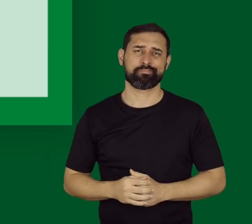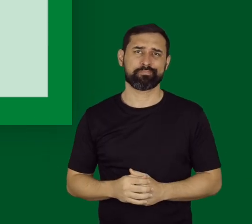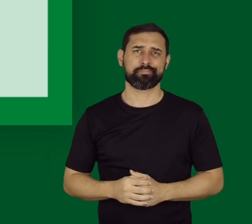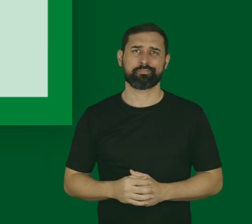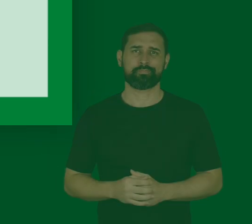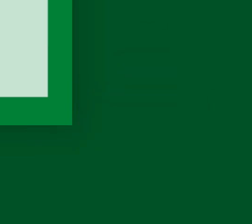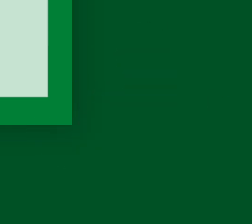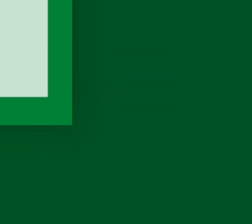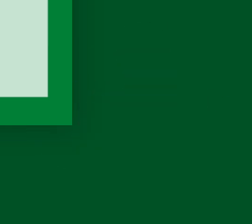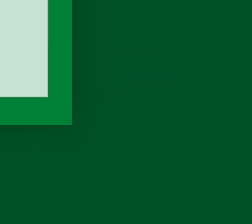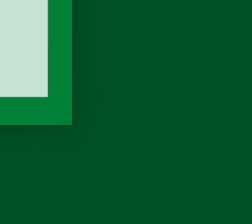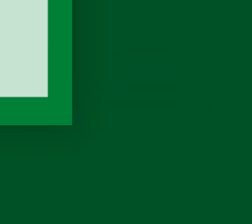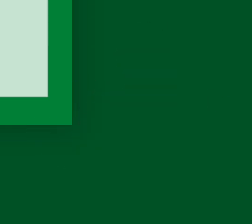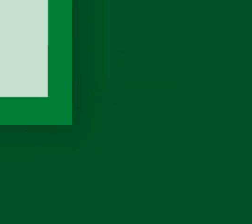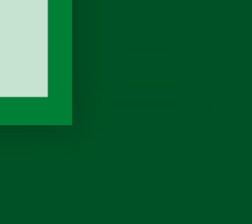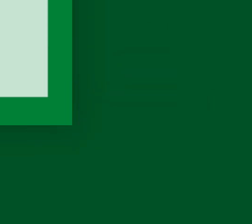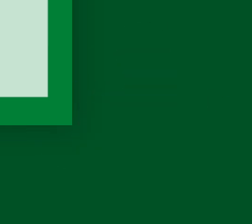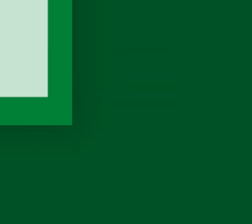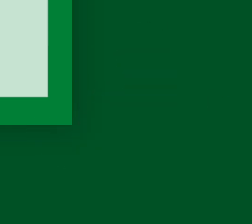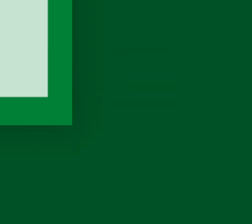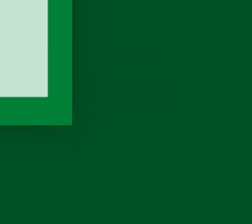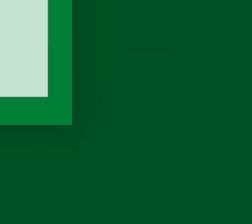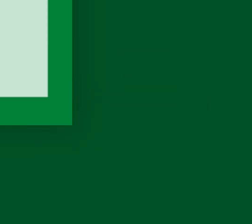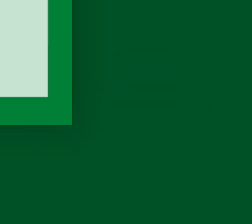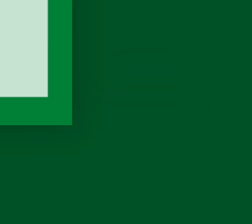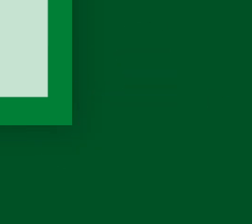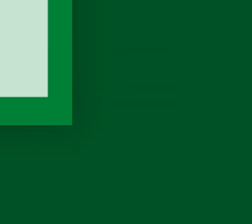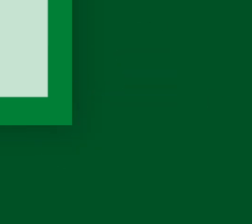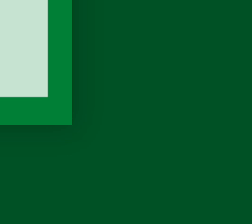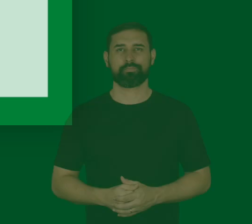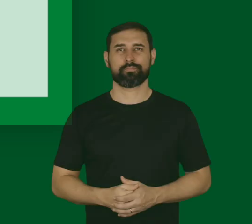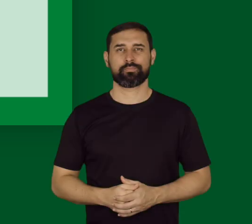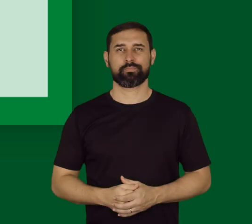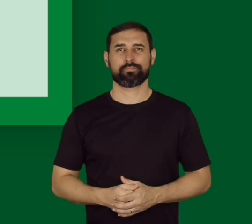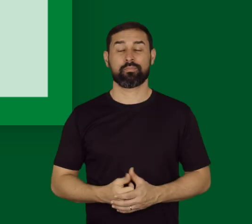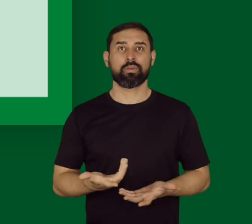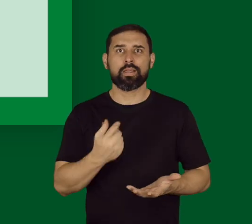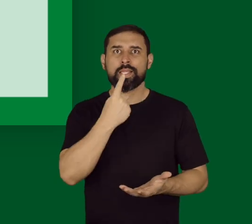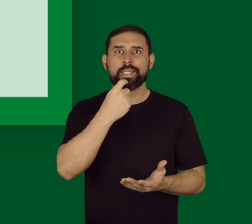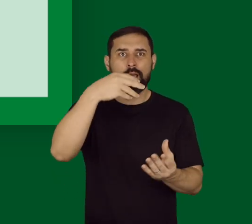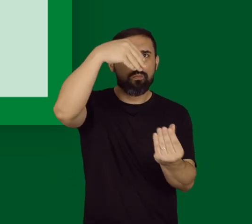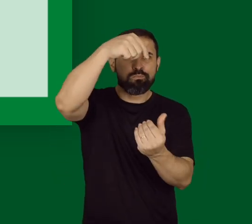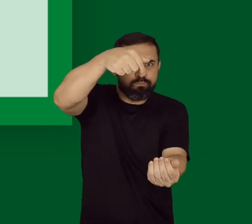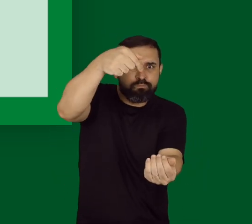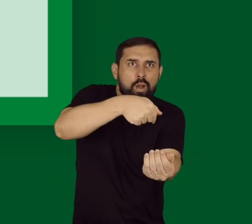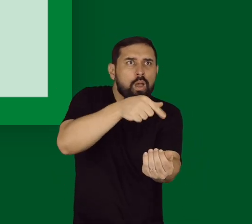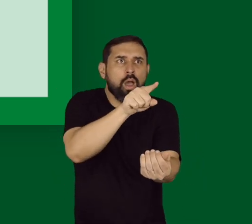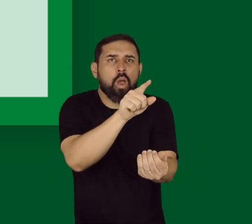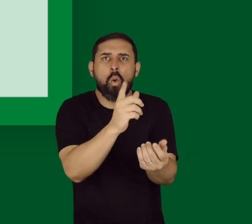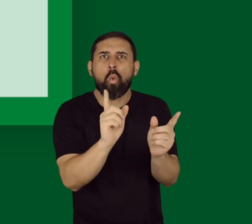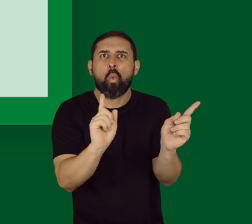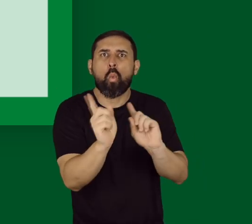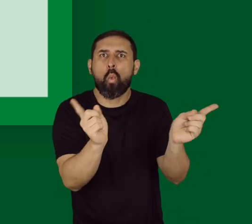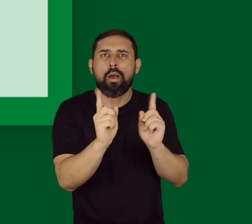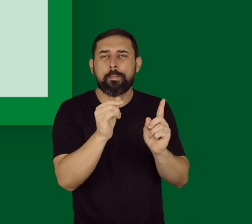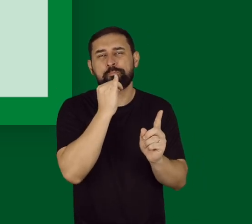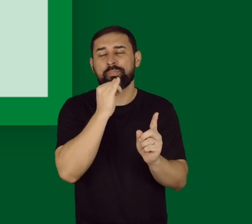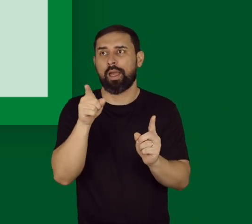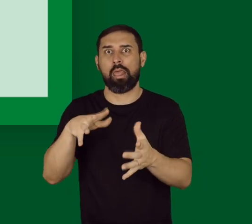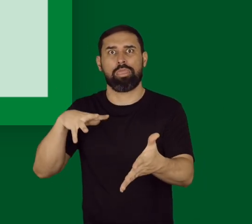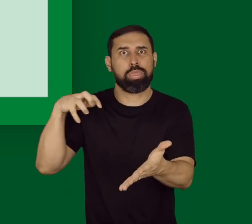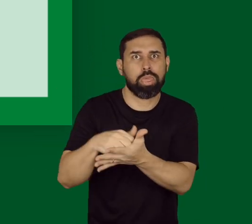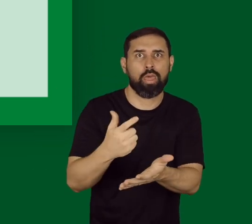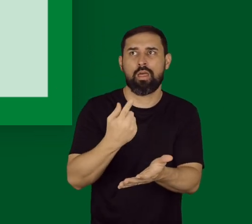de sangue, então você vai ter que fazer o concentrado de hemácias. Então, qual sangue que a gente vai fazer no